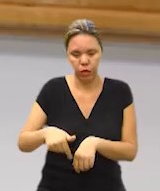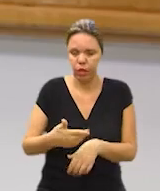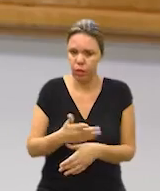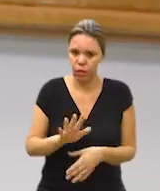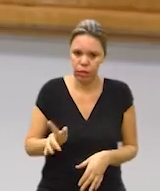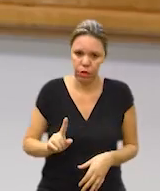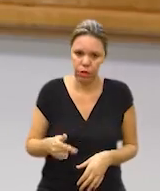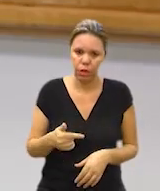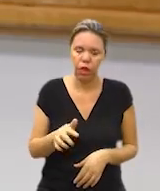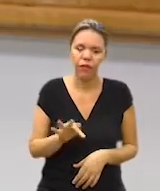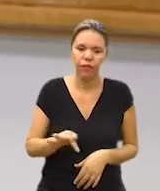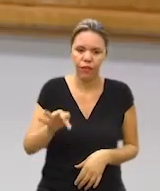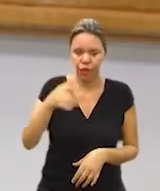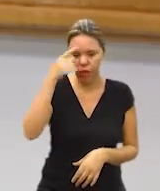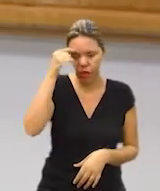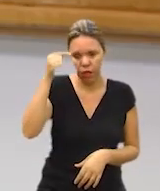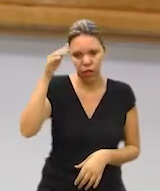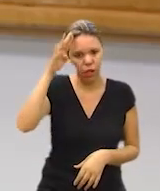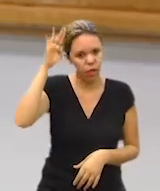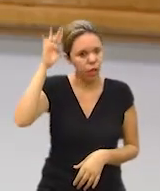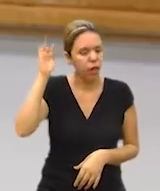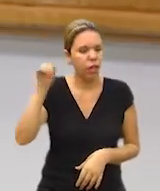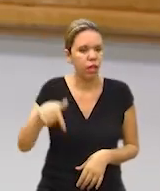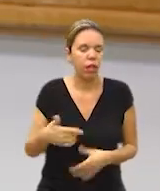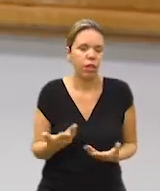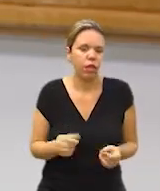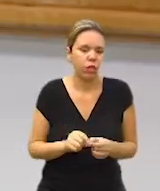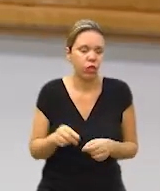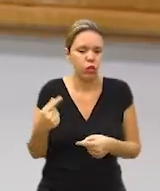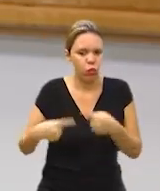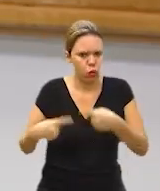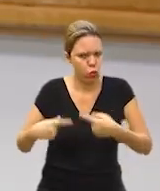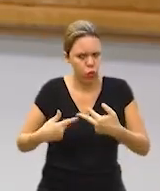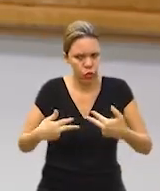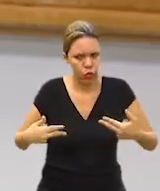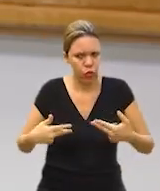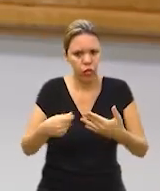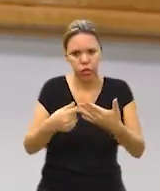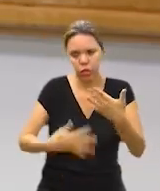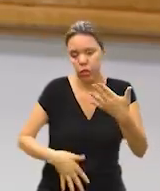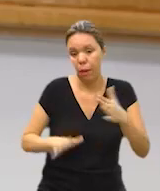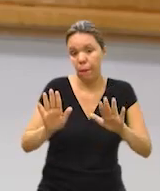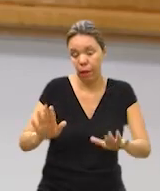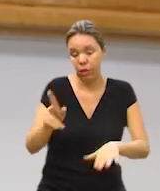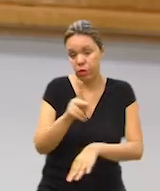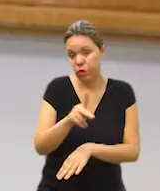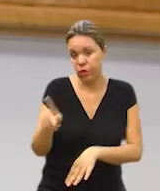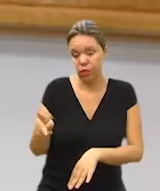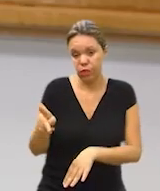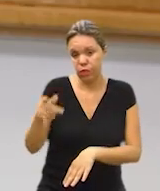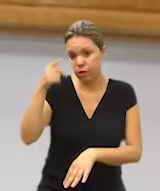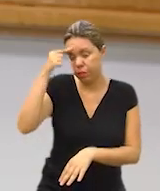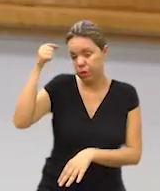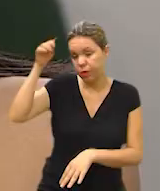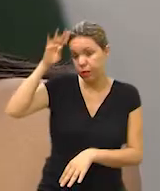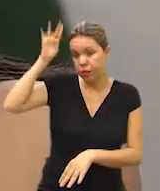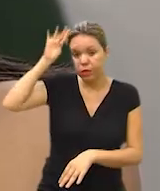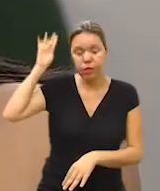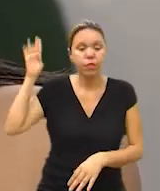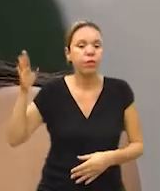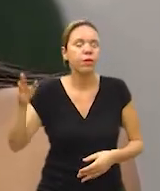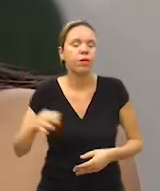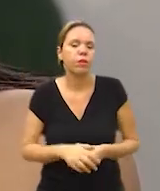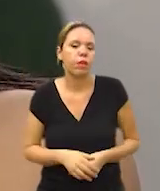né? Uhum. A graduação é uma academia, numa faculdade tem que se discutir outras coisas. Mas os professores da graduação não podem